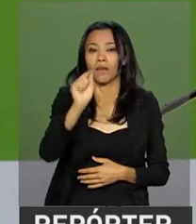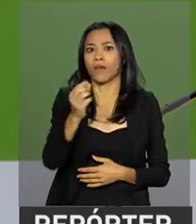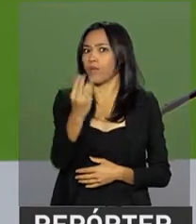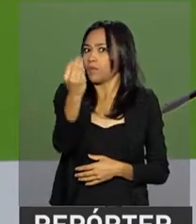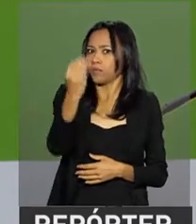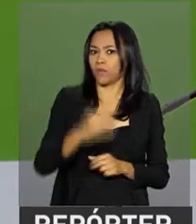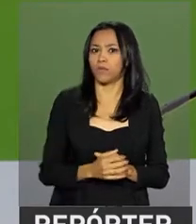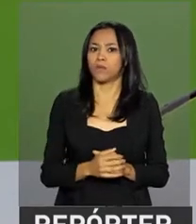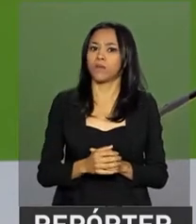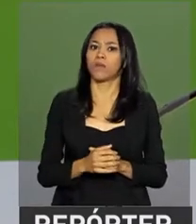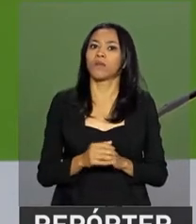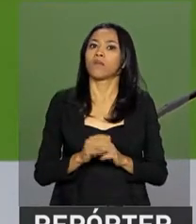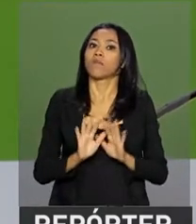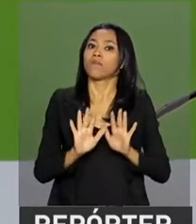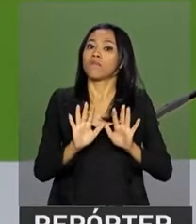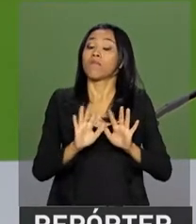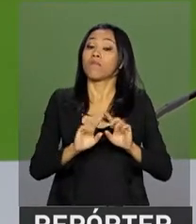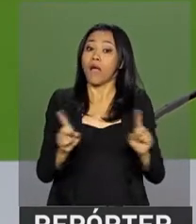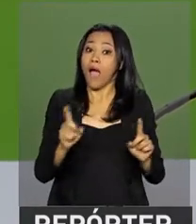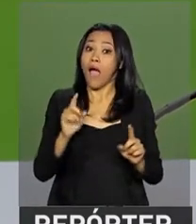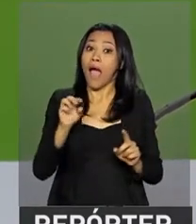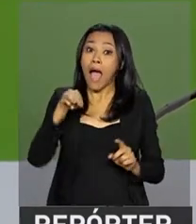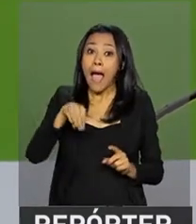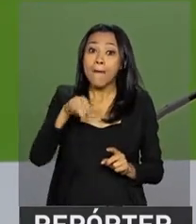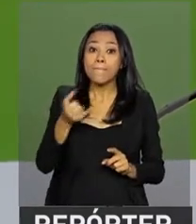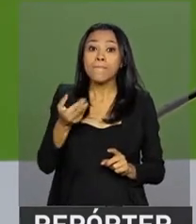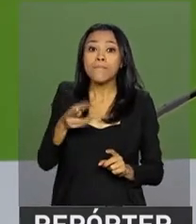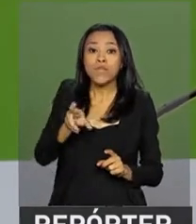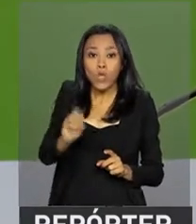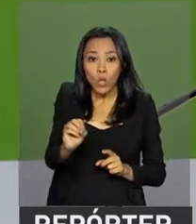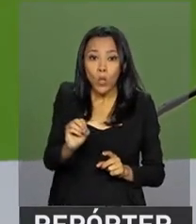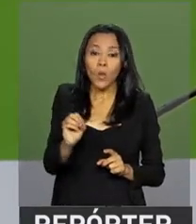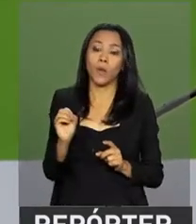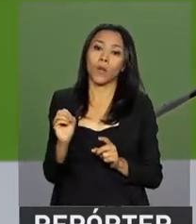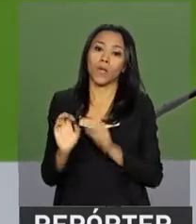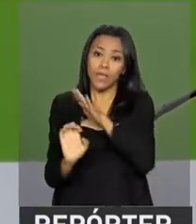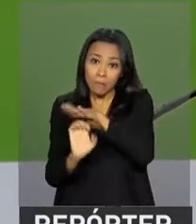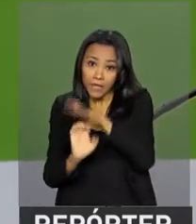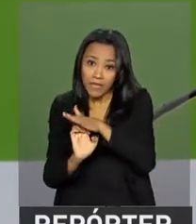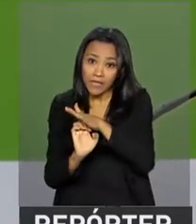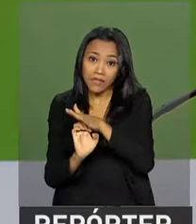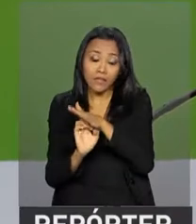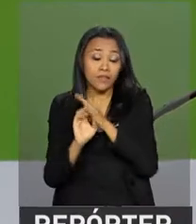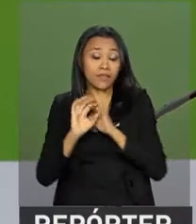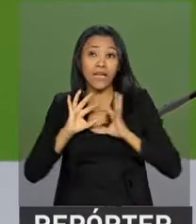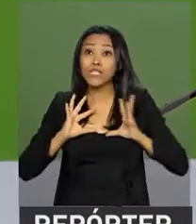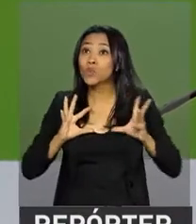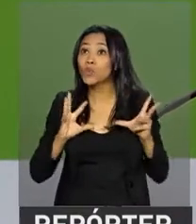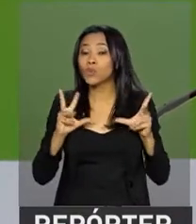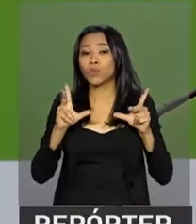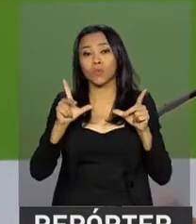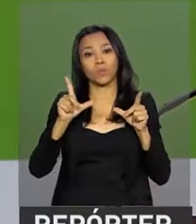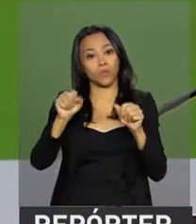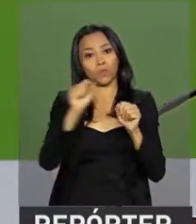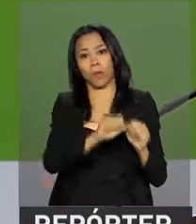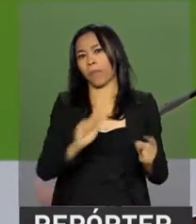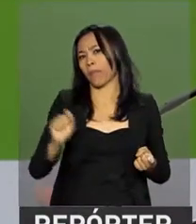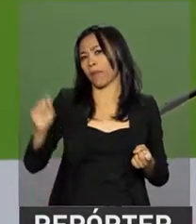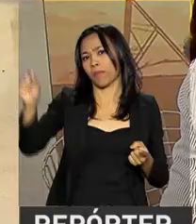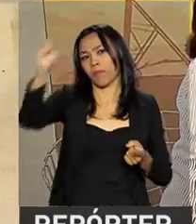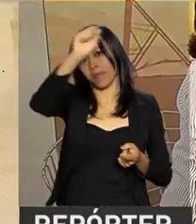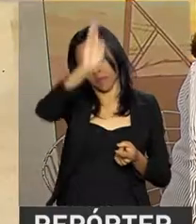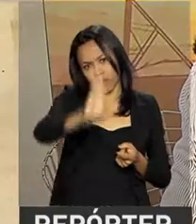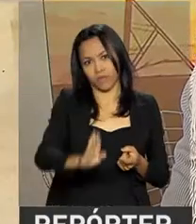Porém, a micro e pequena empresa está em toda parte, em cada esquina. É o Brasil